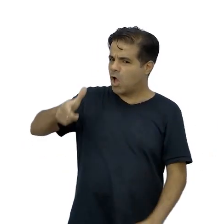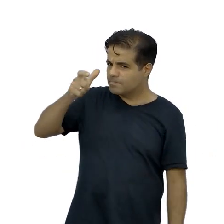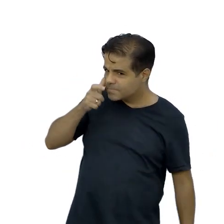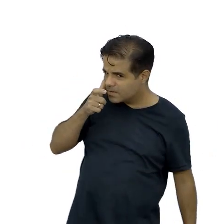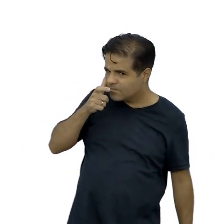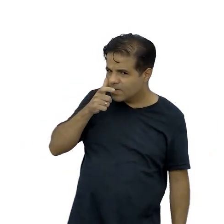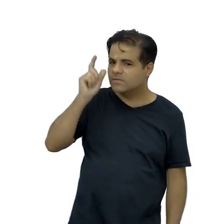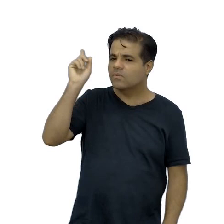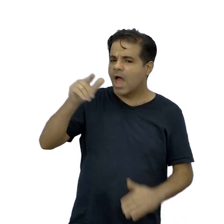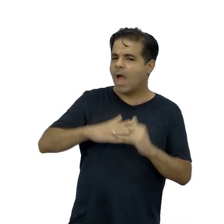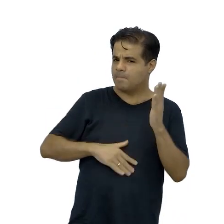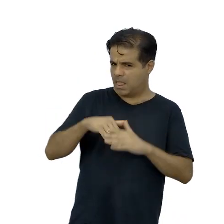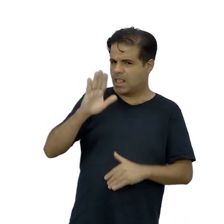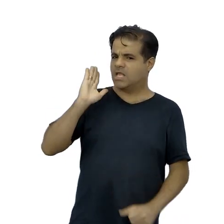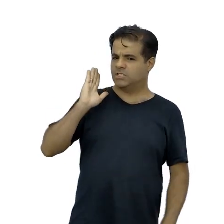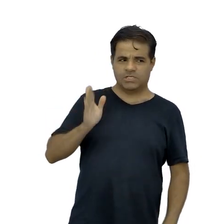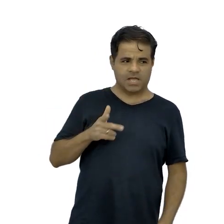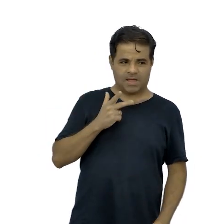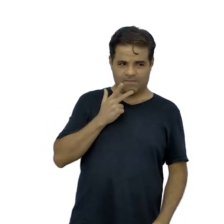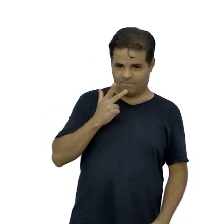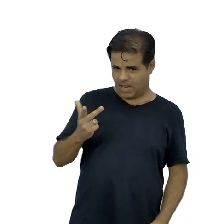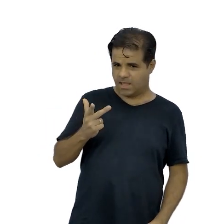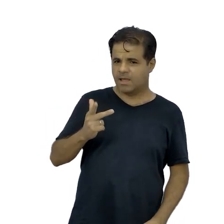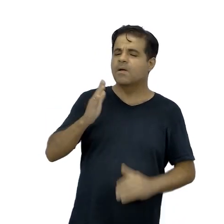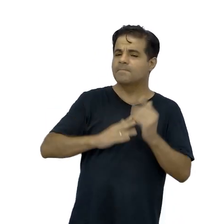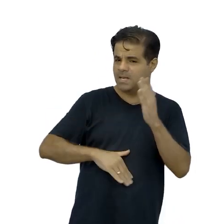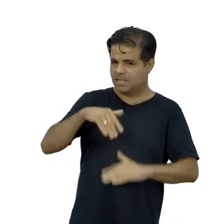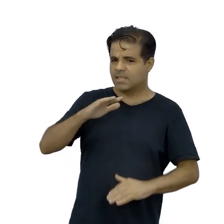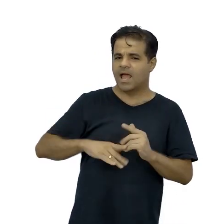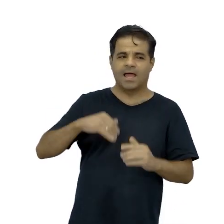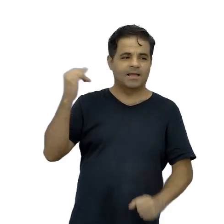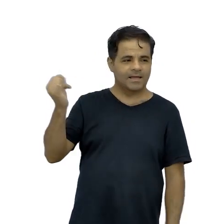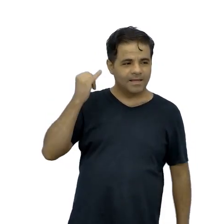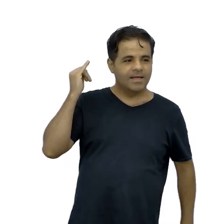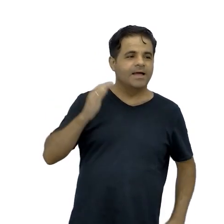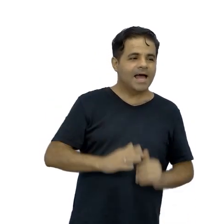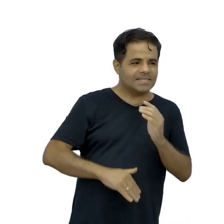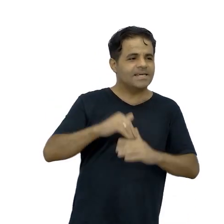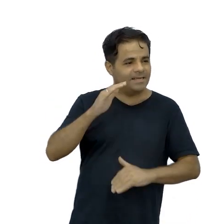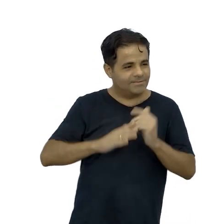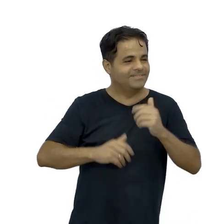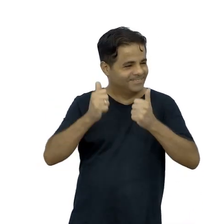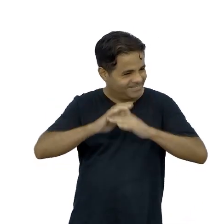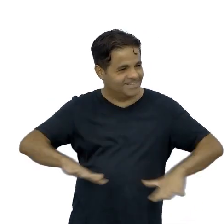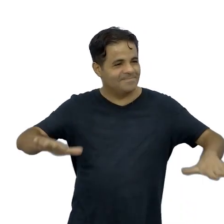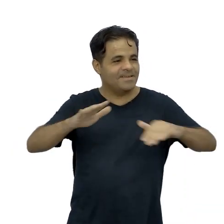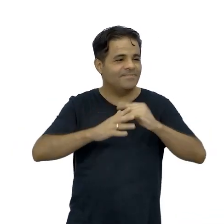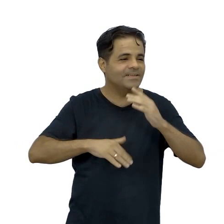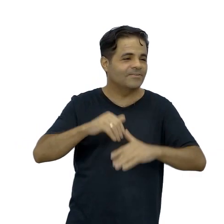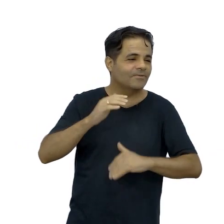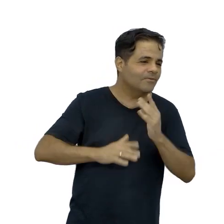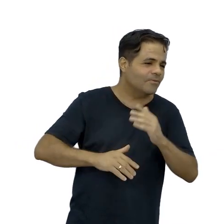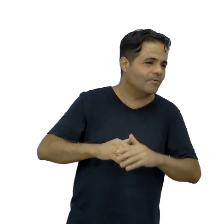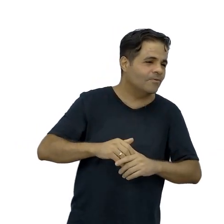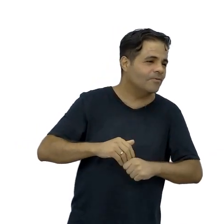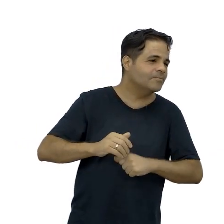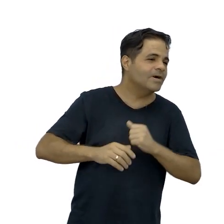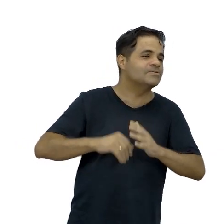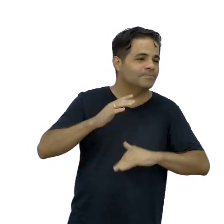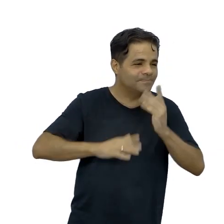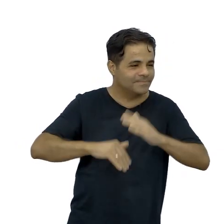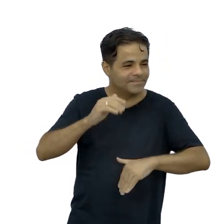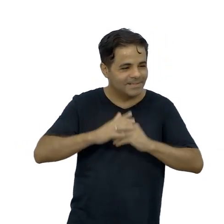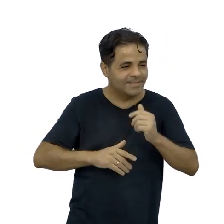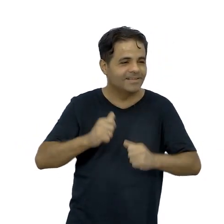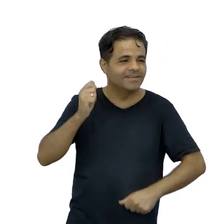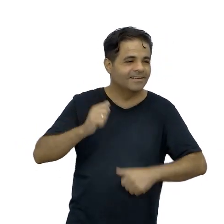aí é aquela habilidade que nós já falamos lá no início, aquela habilidade essencial, né, que é de produzir textos para divulgação científica